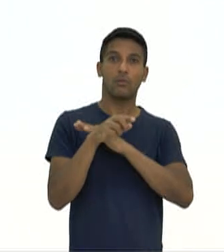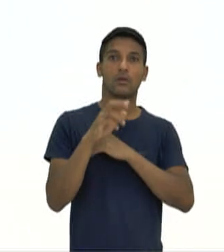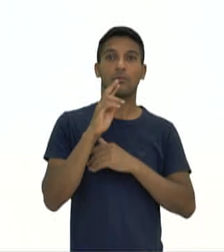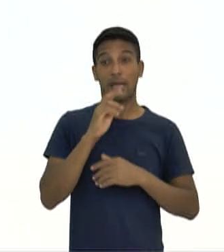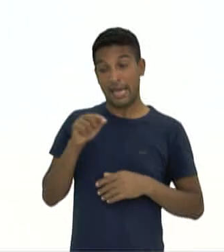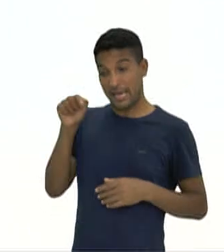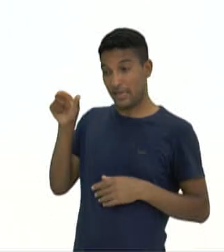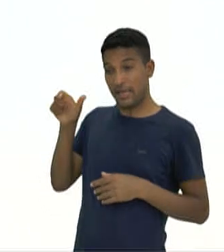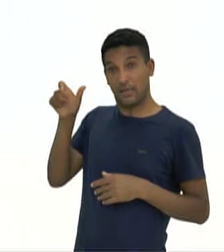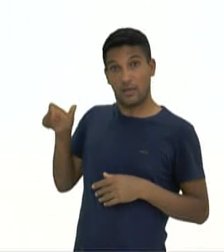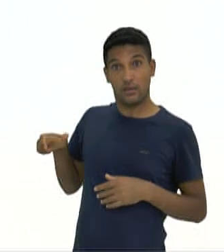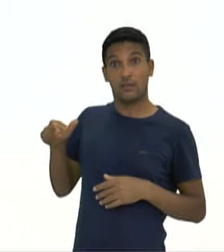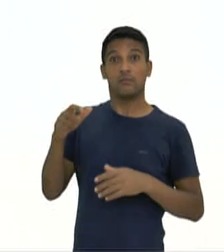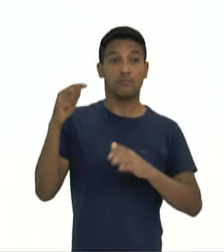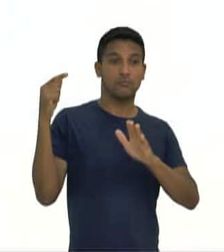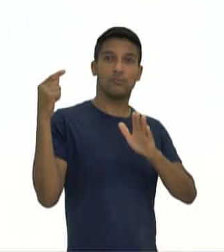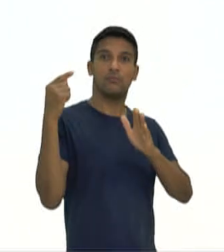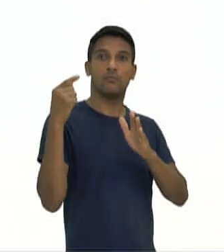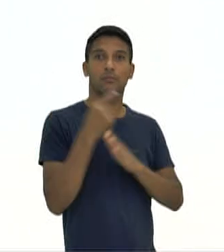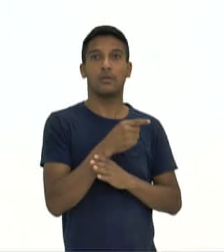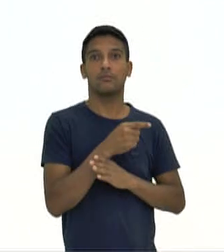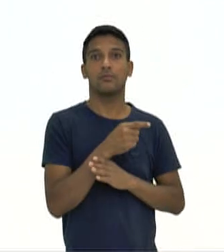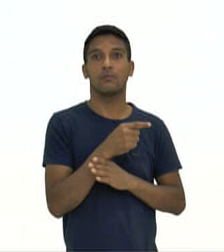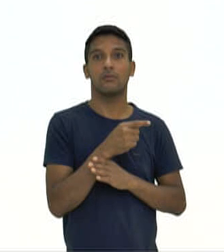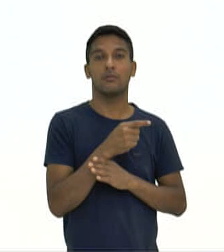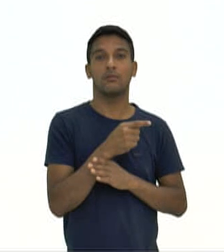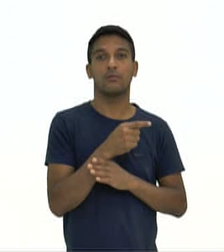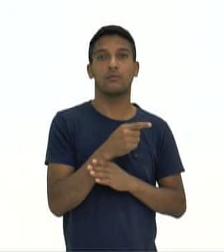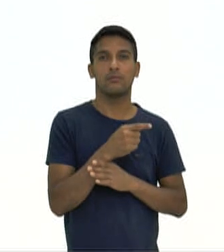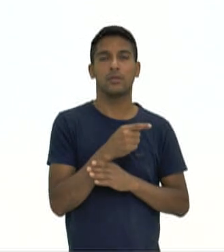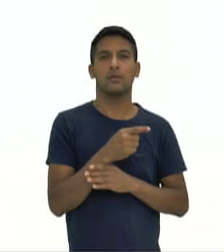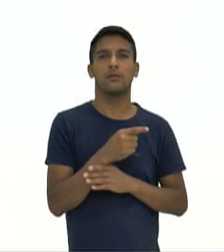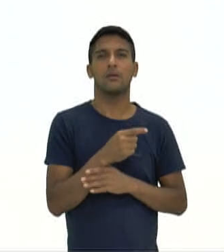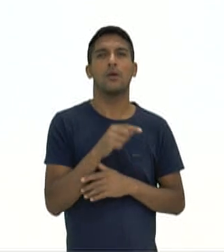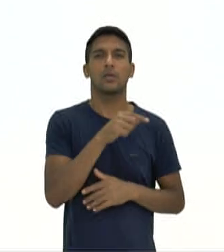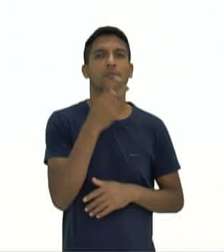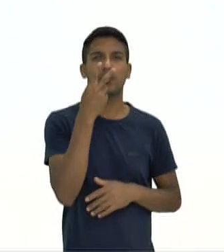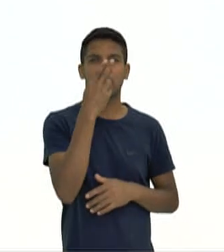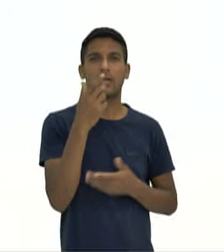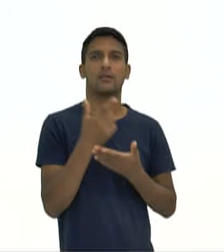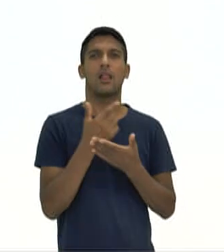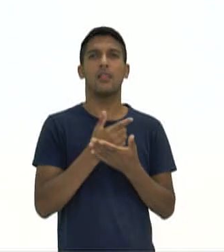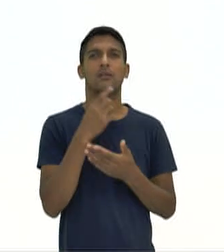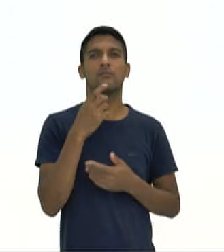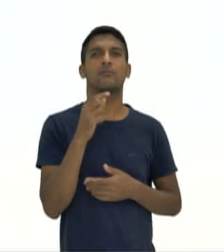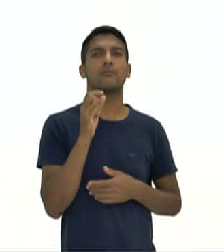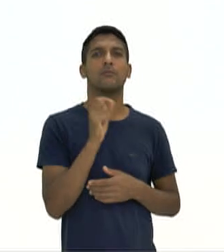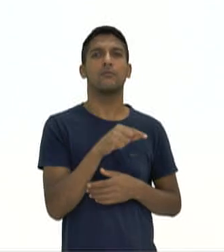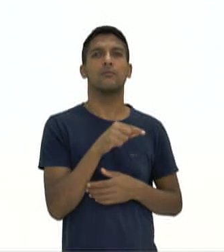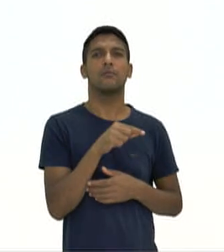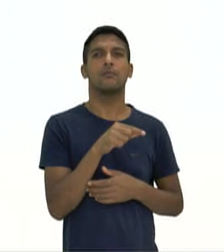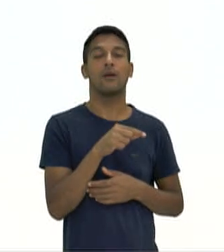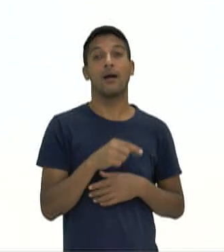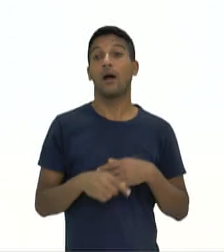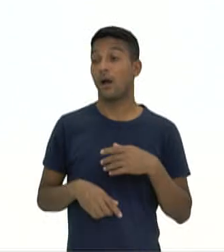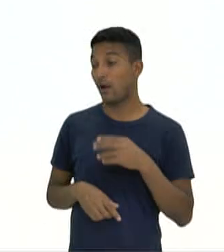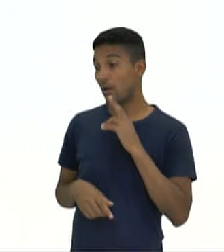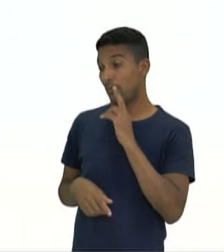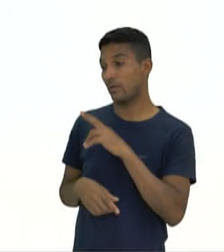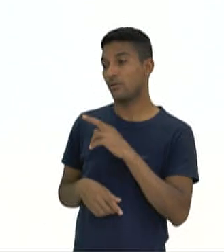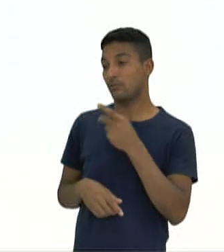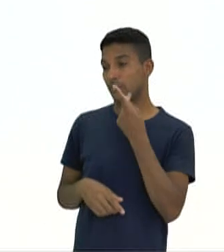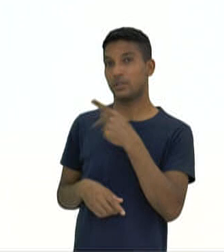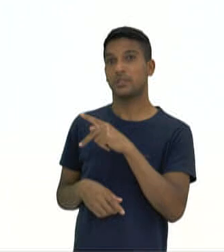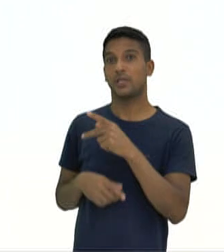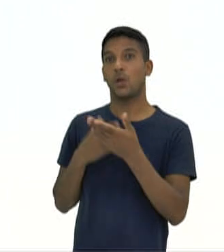posicionamento para justificar, né? Ele respondeu o que foi solicitado. Seus livros são tão legais, nem